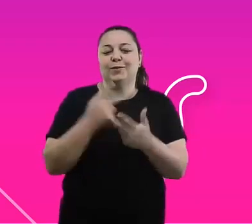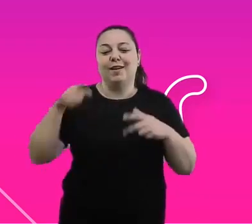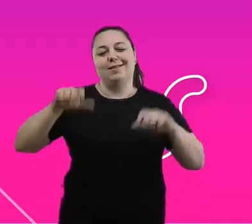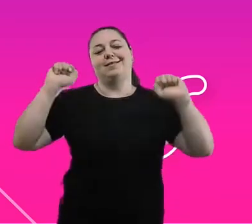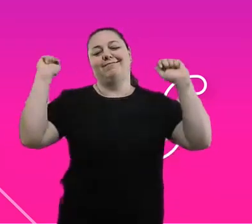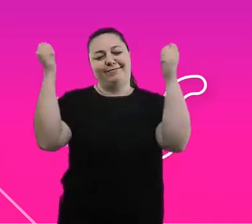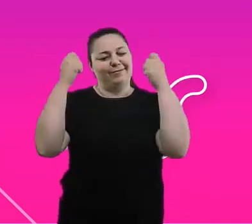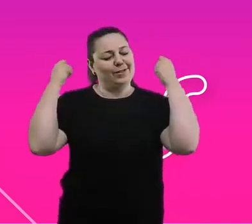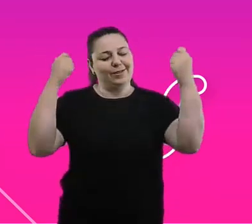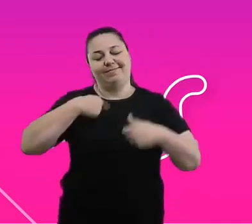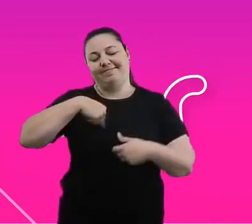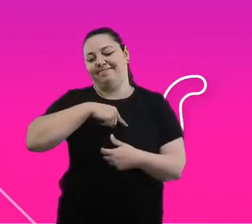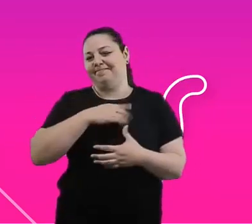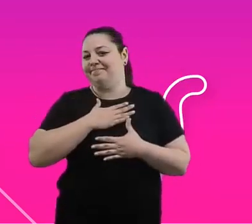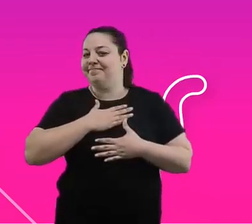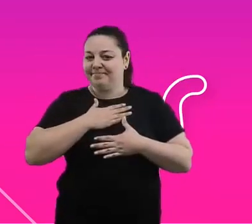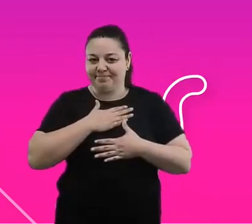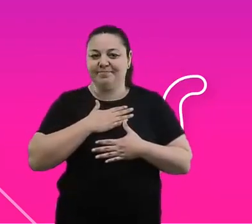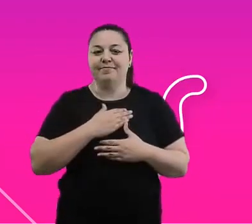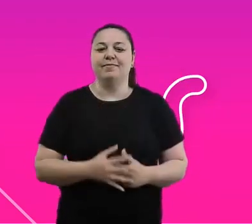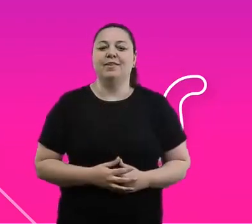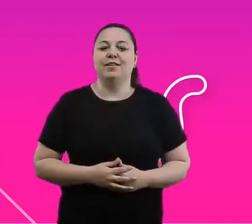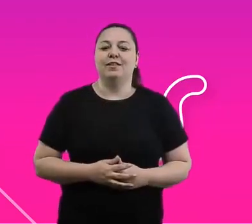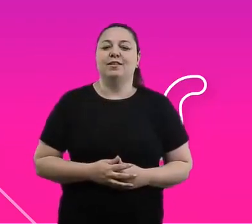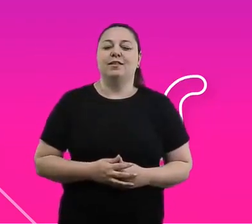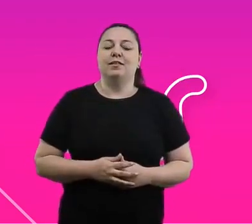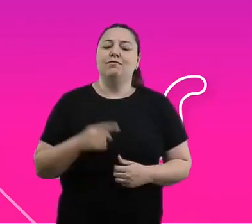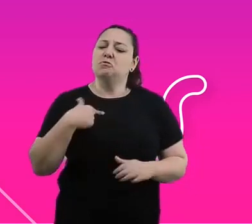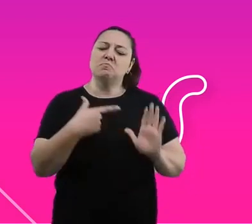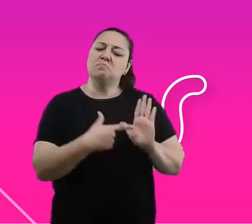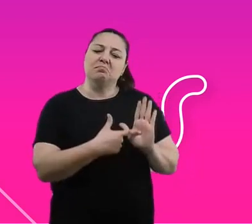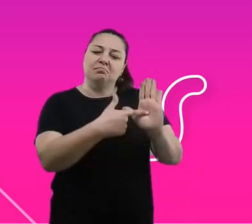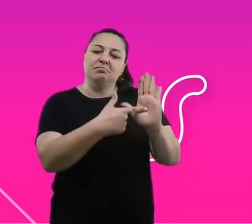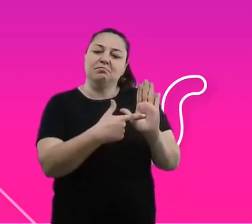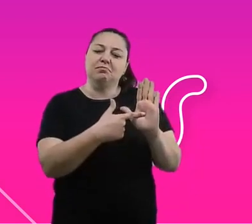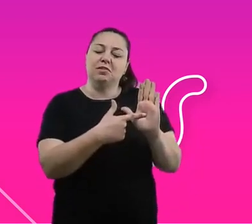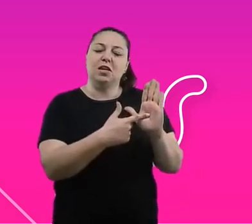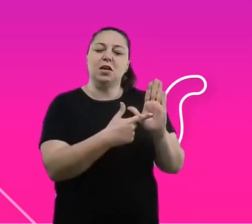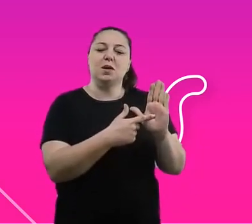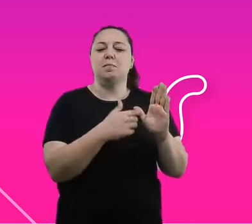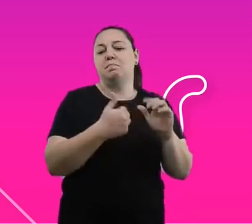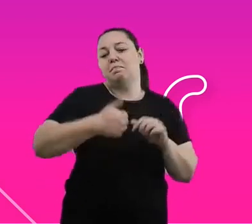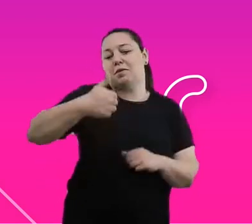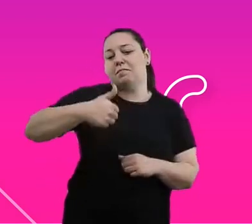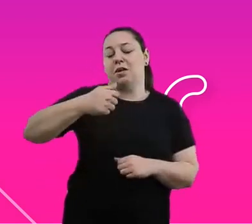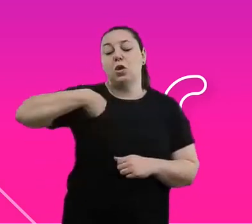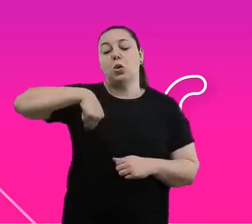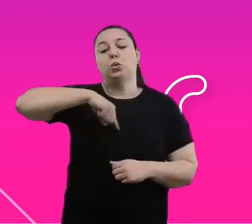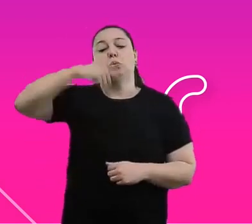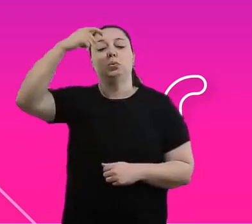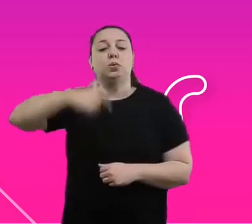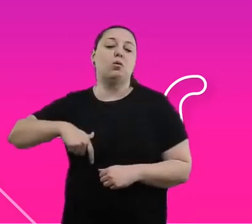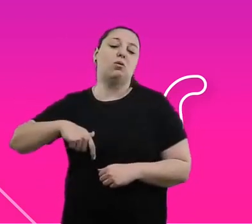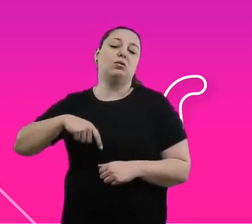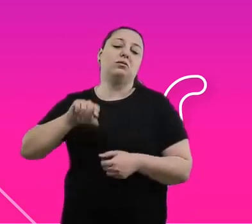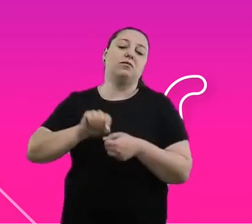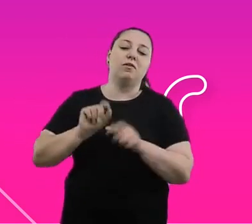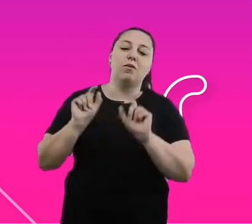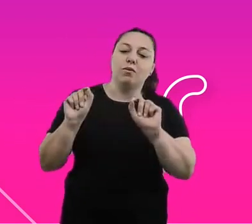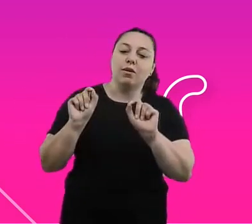A apresentação vai correr um pouco assim. Eu vou apresentar primeiro quem somos, né? Quem é o pessoal que participou